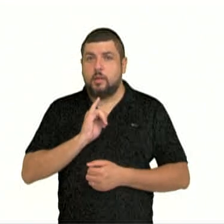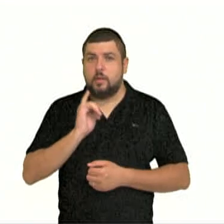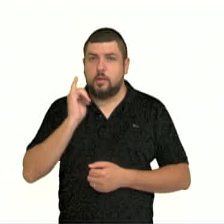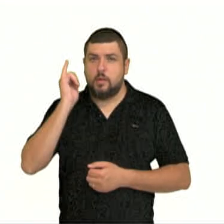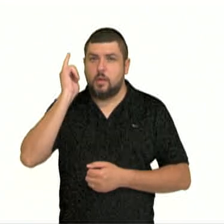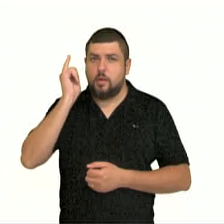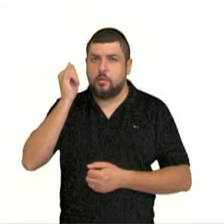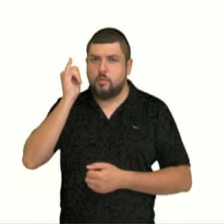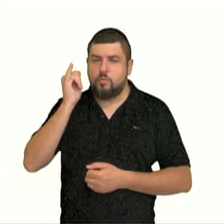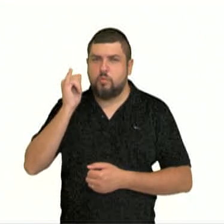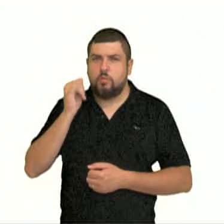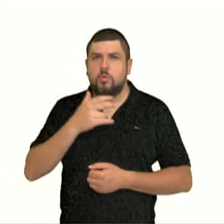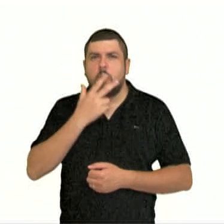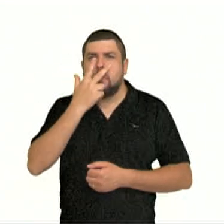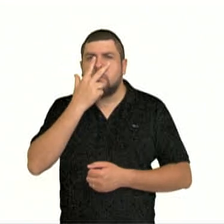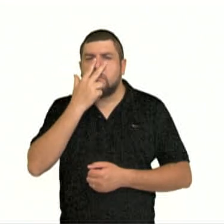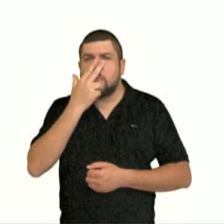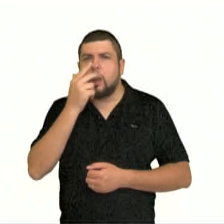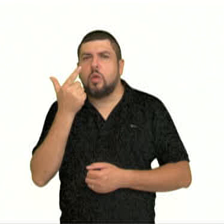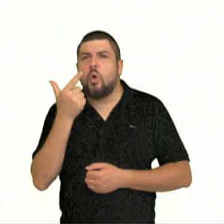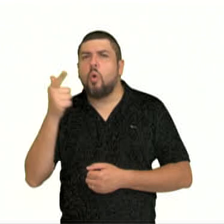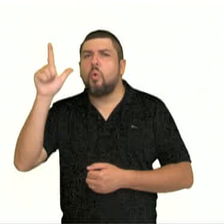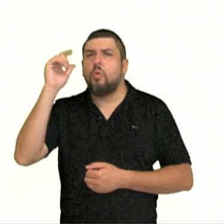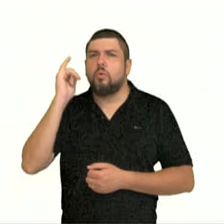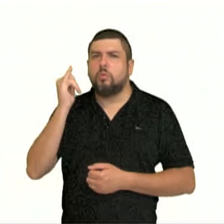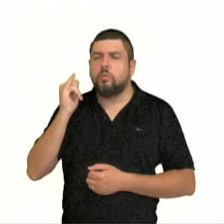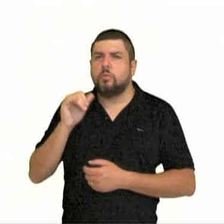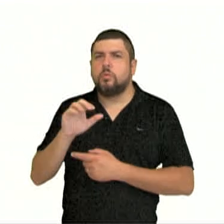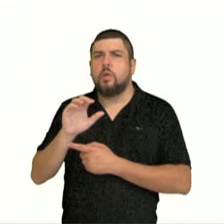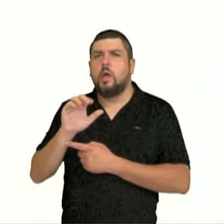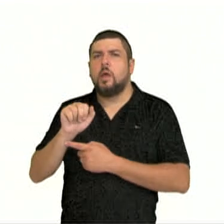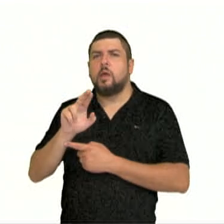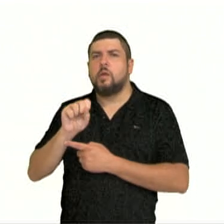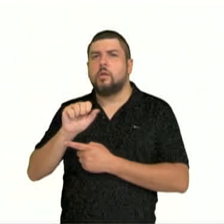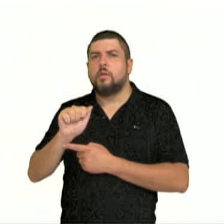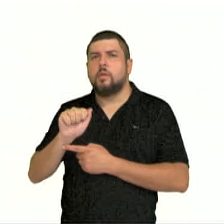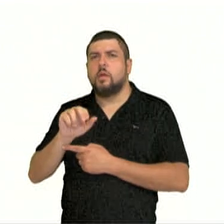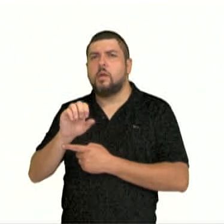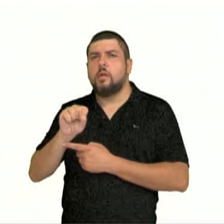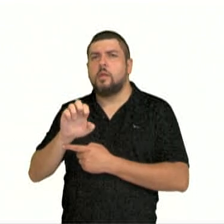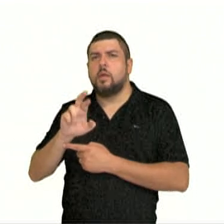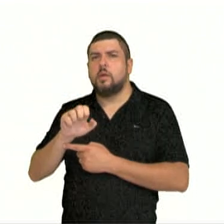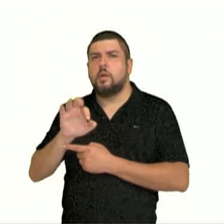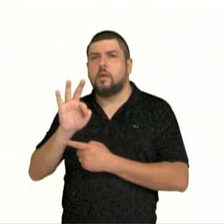o conto A Causa Secreta, de Machado de Assis. Pensarei mais a